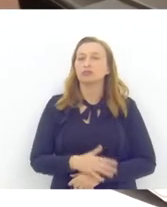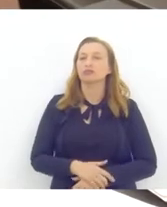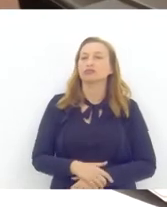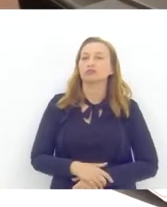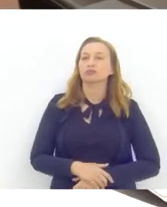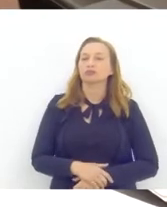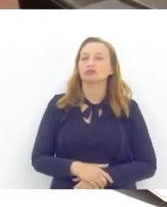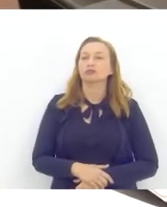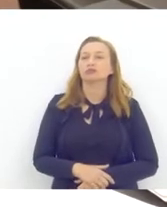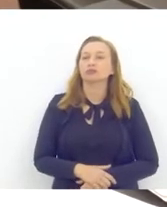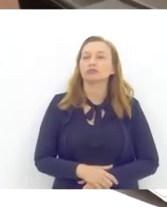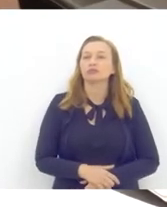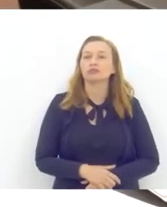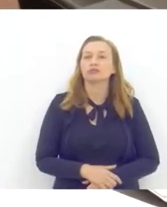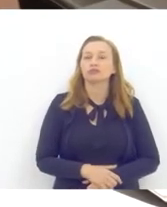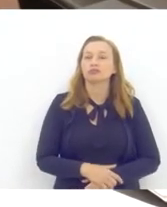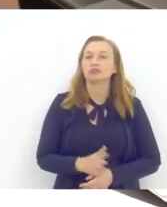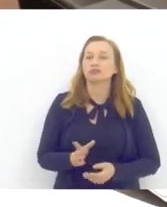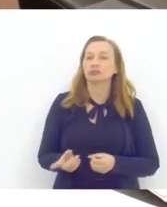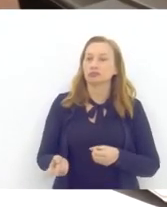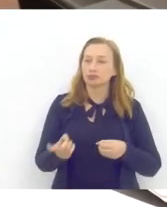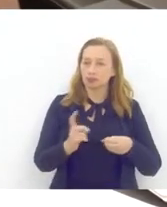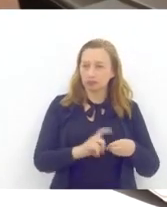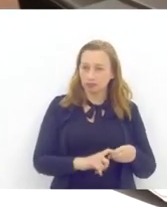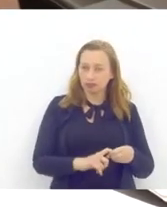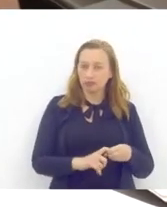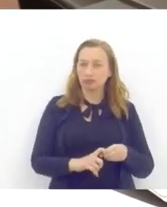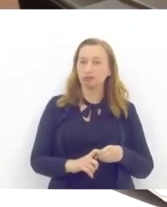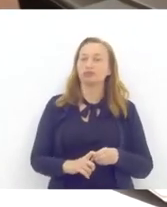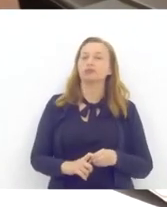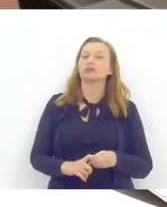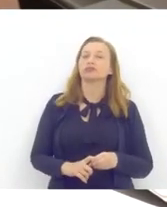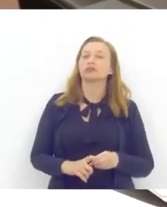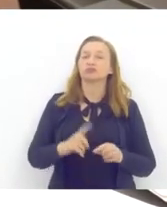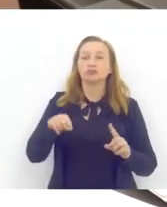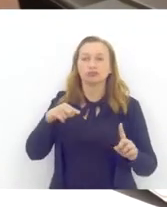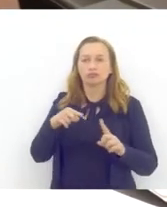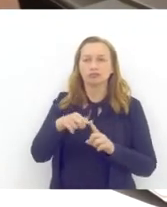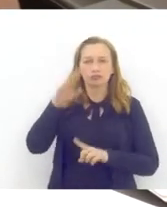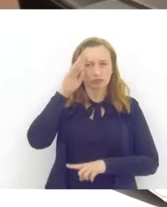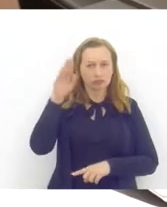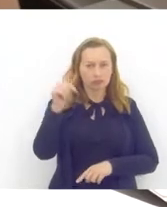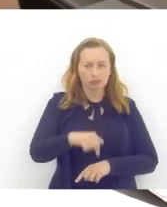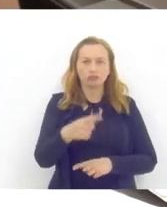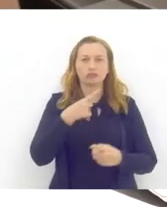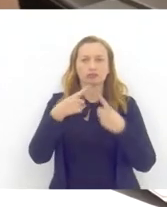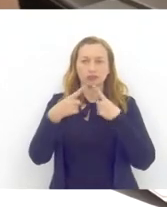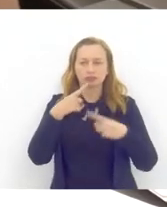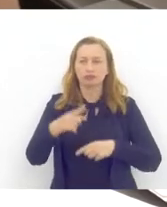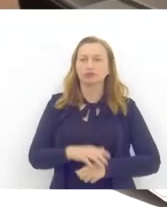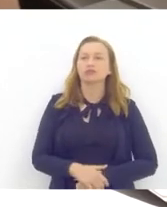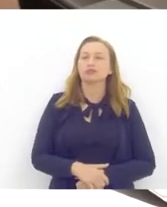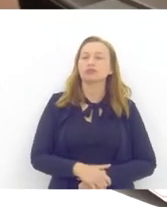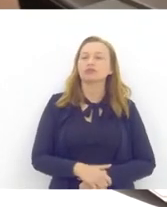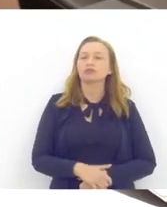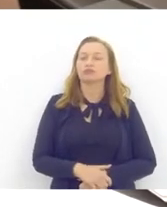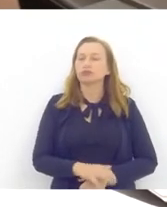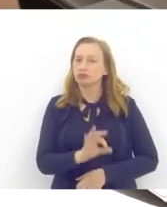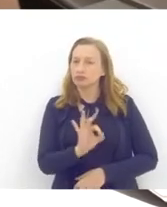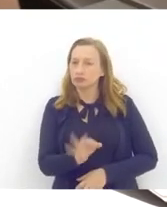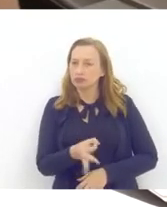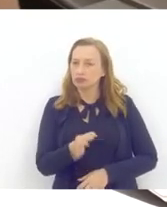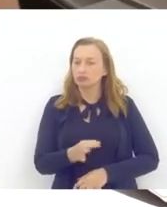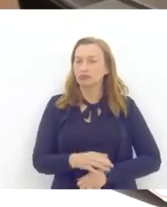especificamente aqui à questão do ressarcimento, que tem sido assim, o objeto principal aqui de discussão, óbvio